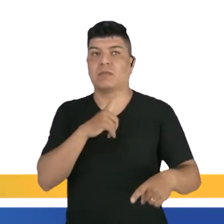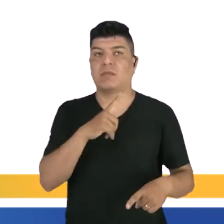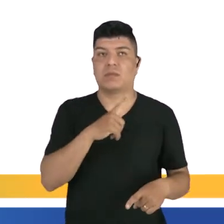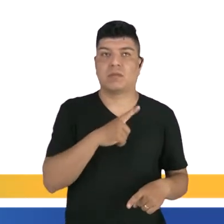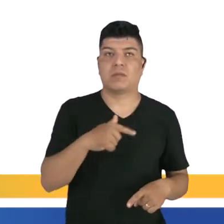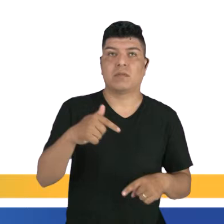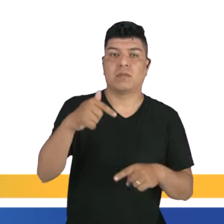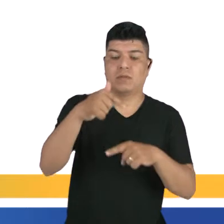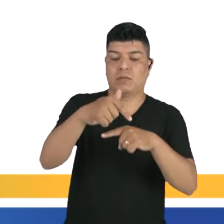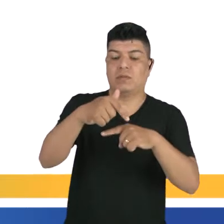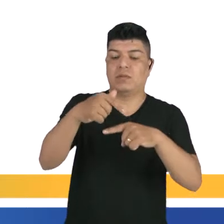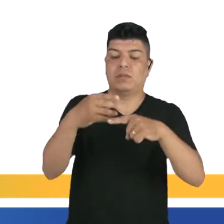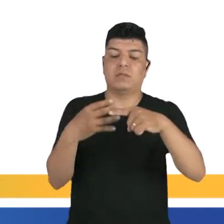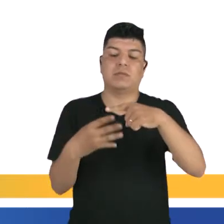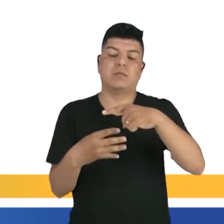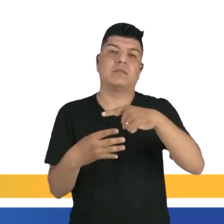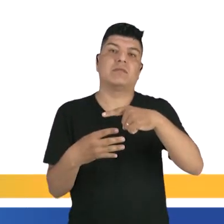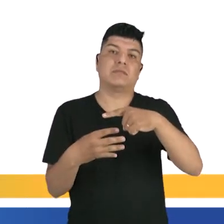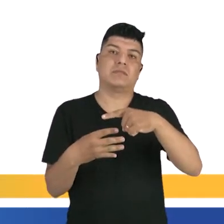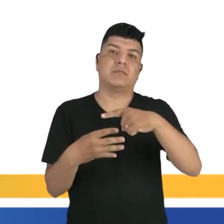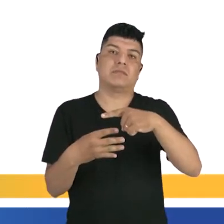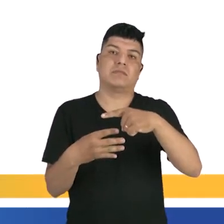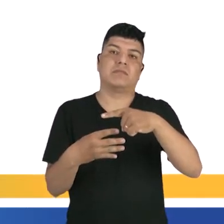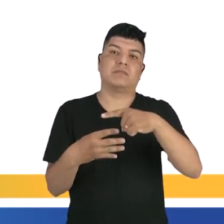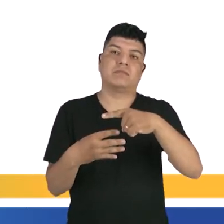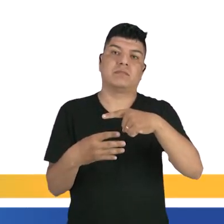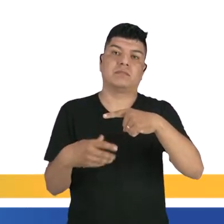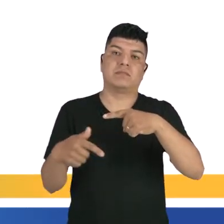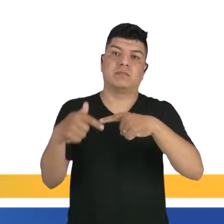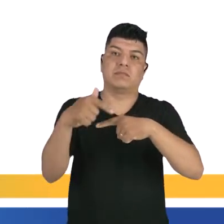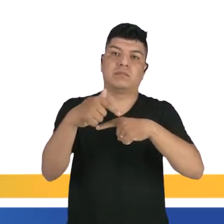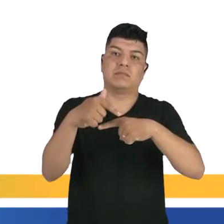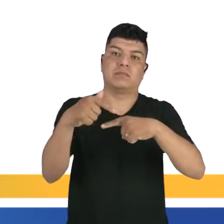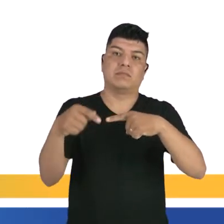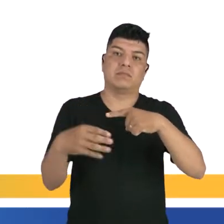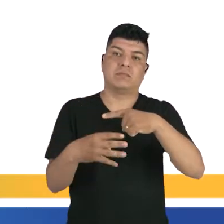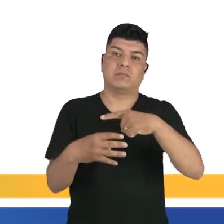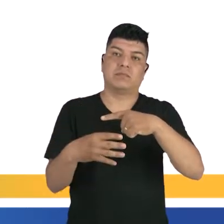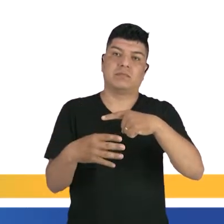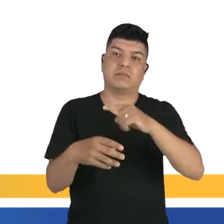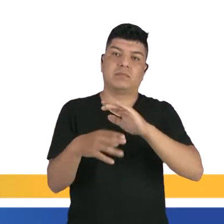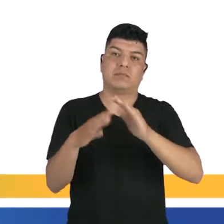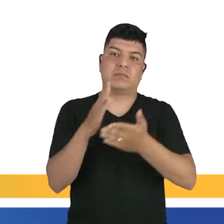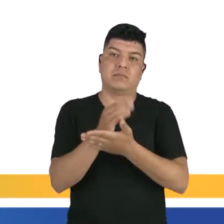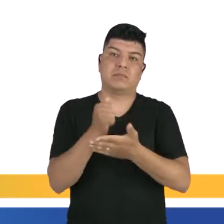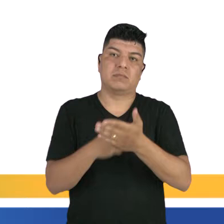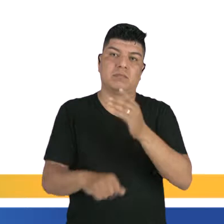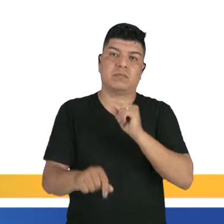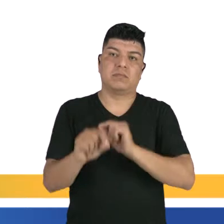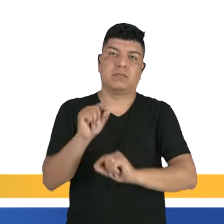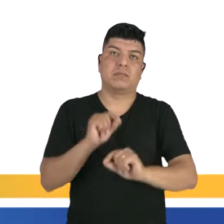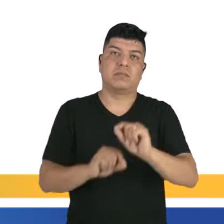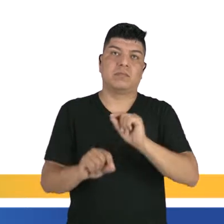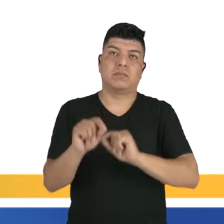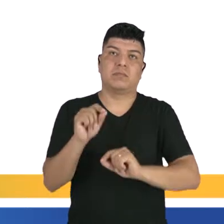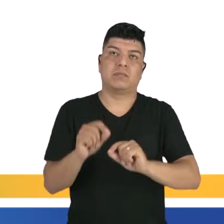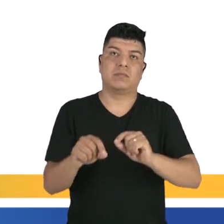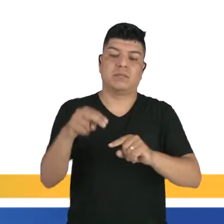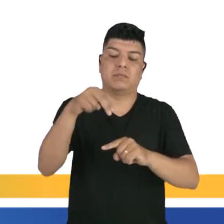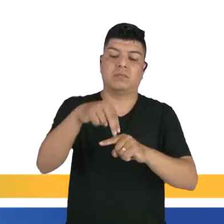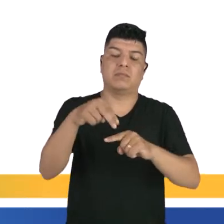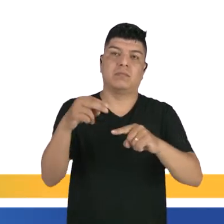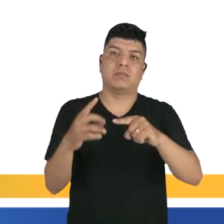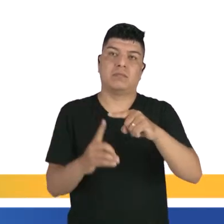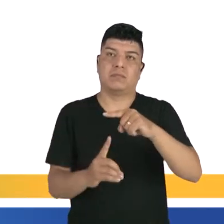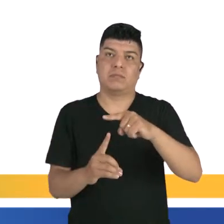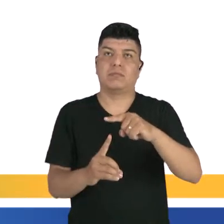exemplo, 7/4, então essa fração ela pode ser dividido, o numerador pelo denominador, Isso aí representa